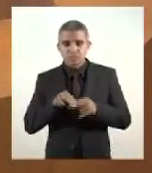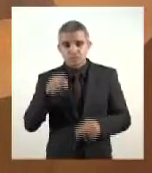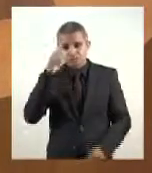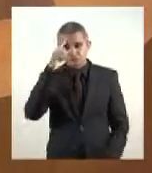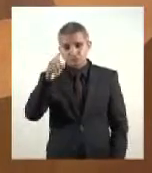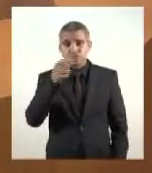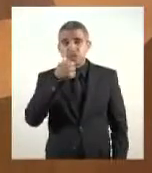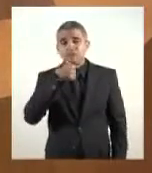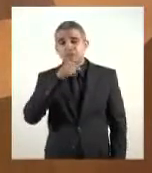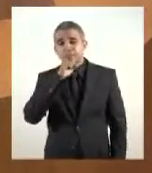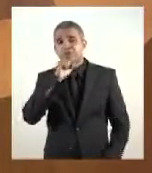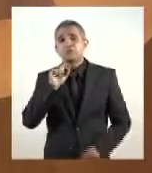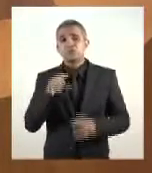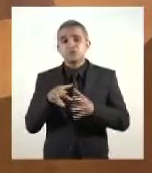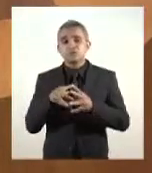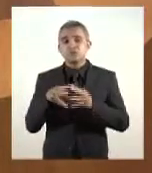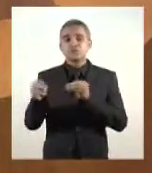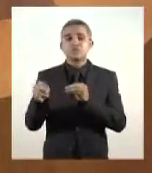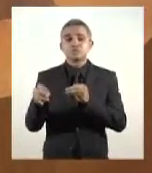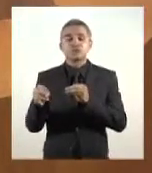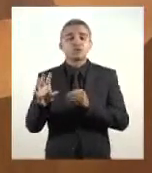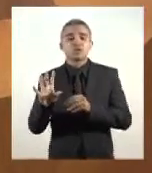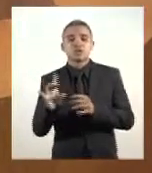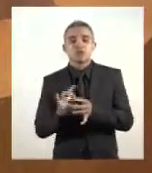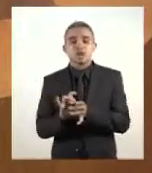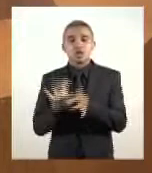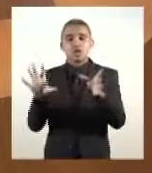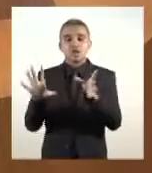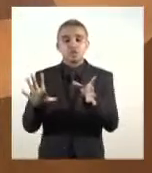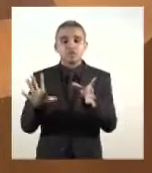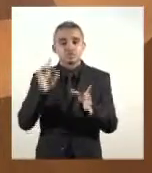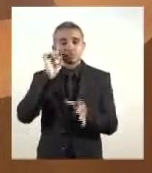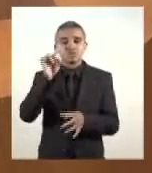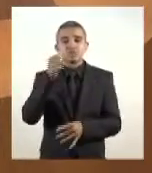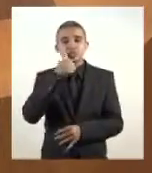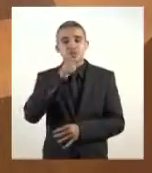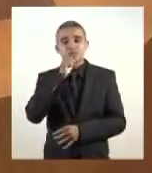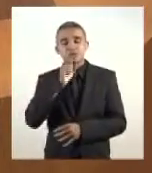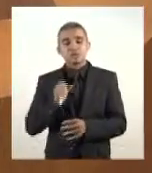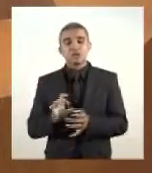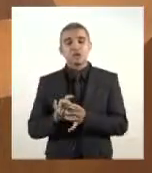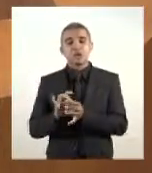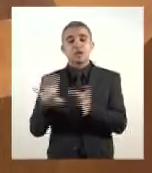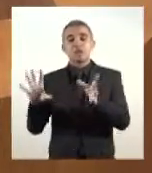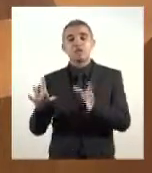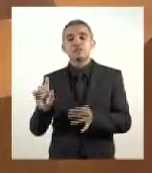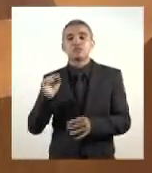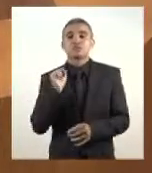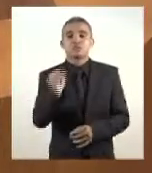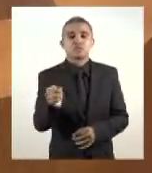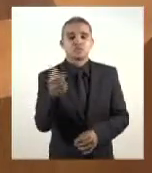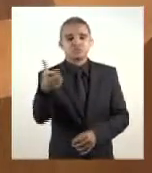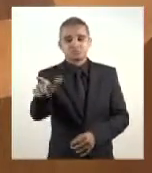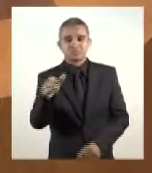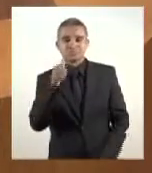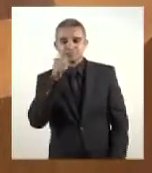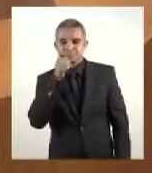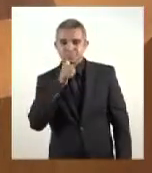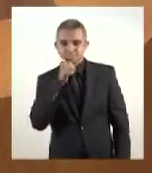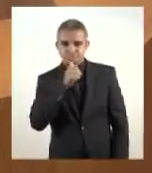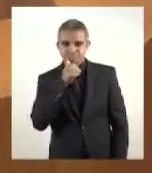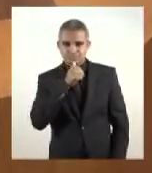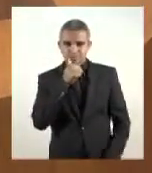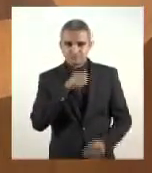para cometer um crime. Veja a piada que é esse tipo de legislação. Ele foi condenado pela morte da mãe, mas